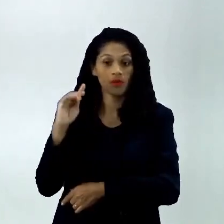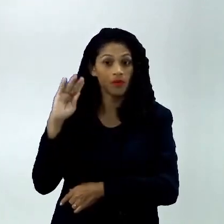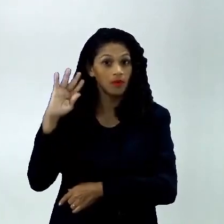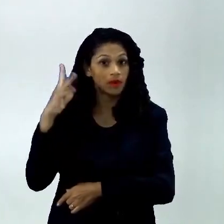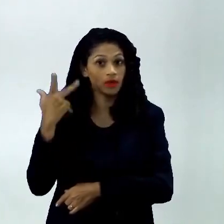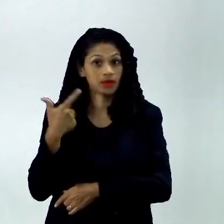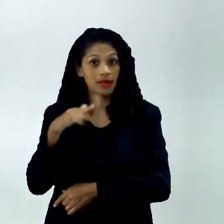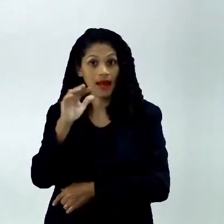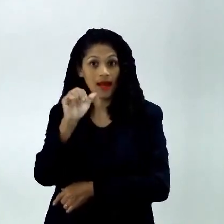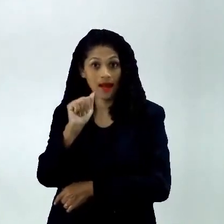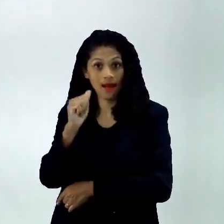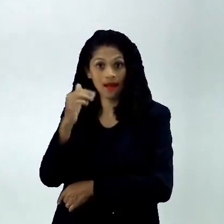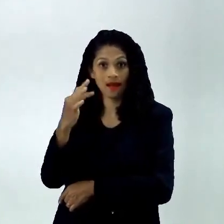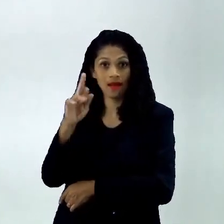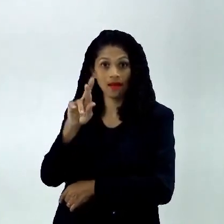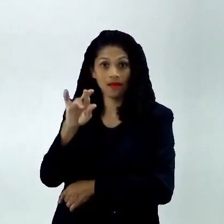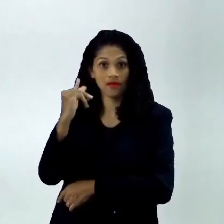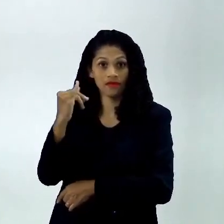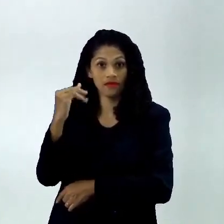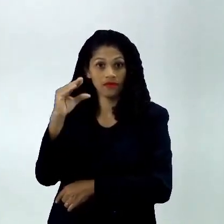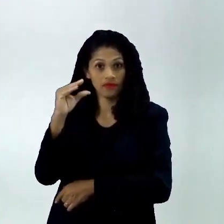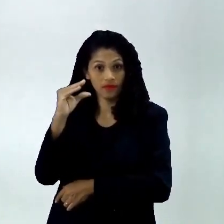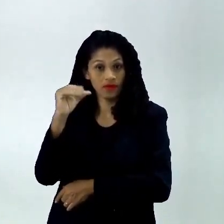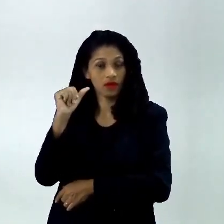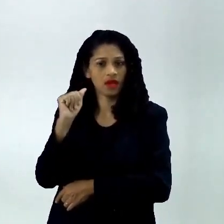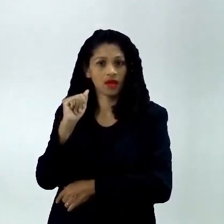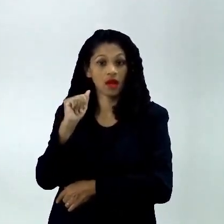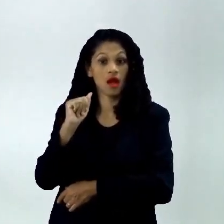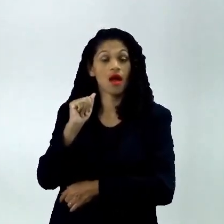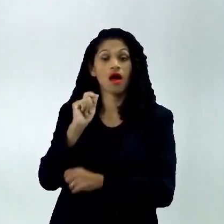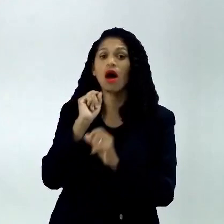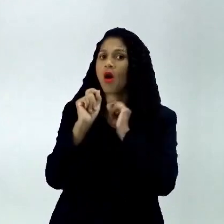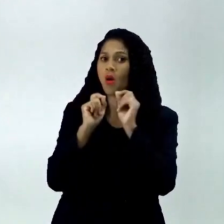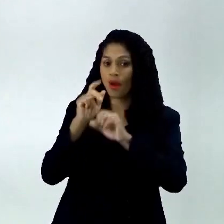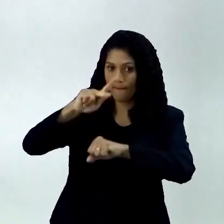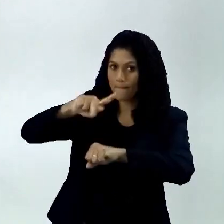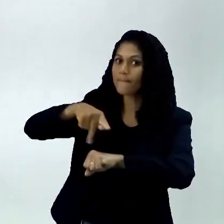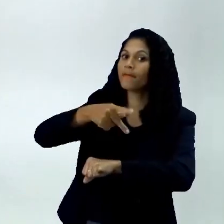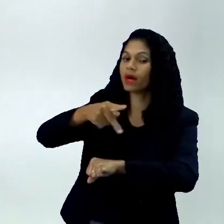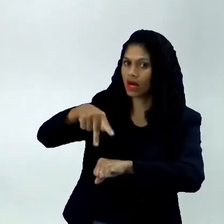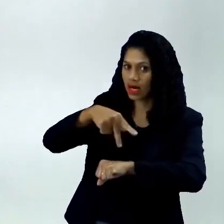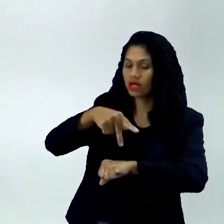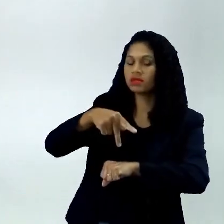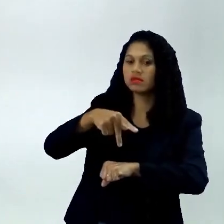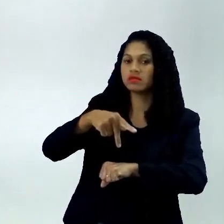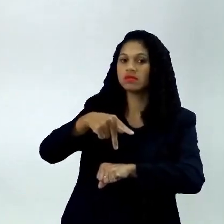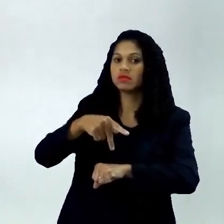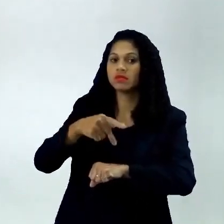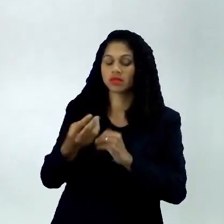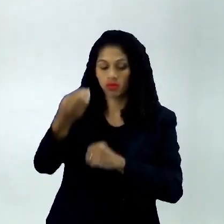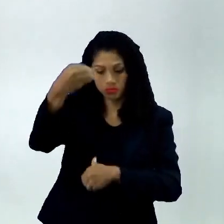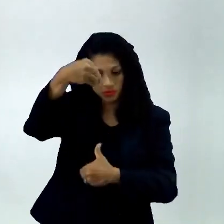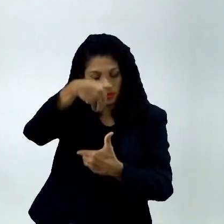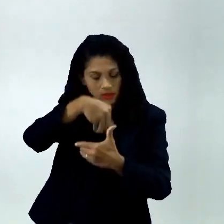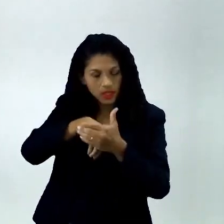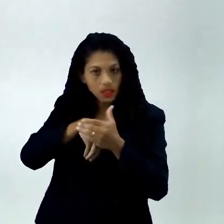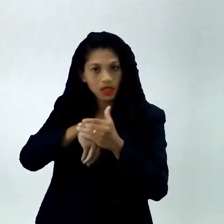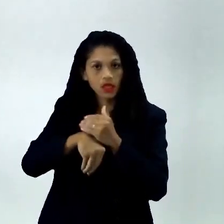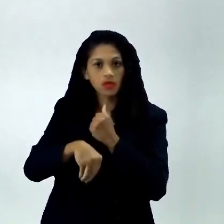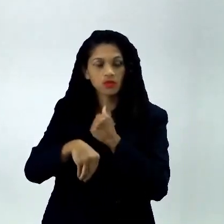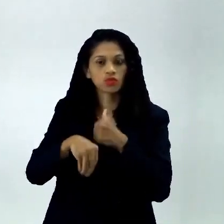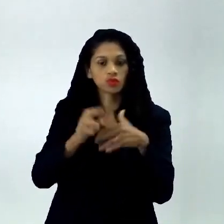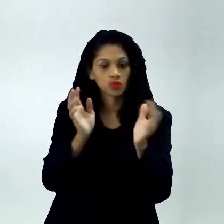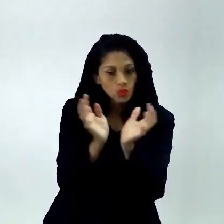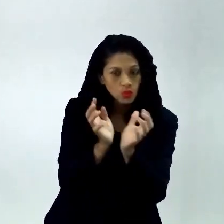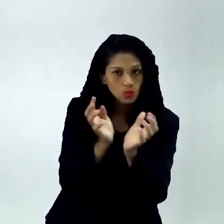é um continente. Então, existem diversas manifestações dentro da matriz afro, tranquilo? Então, entendo